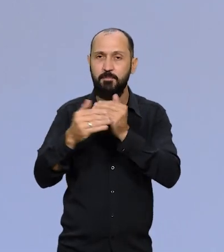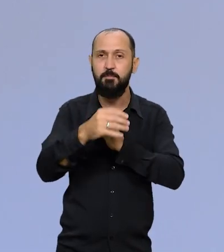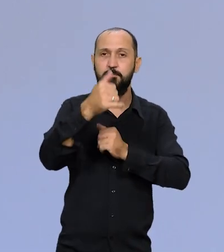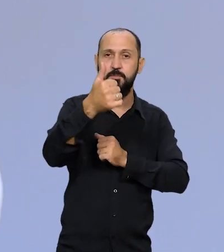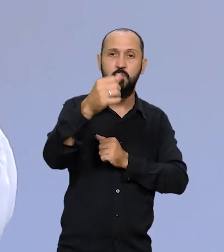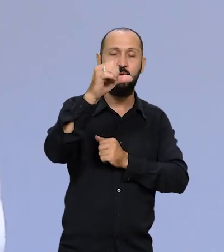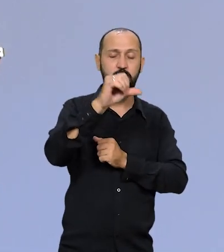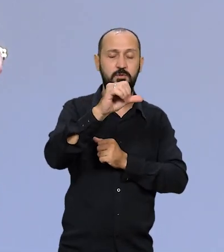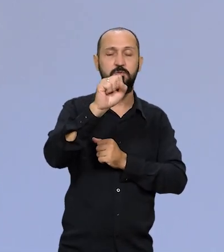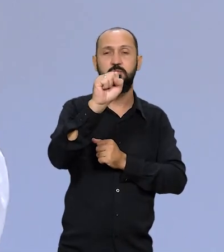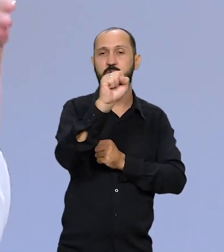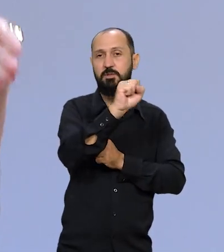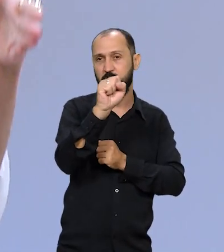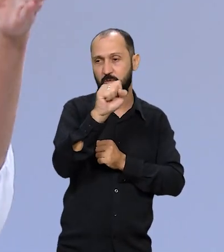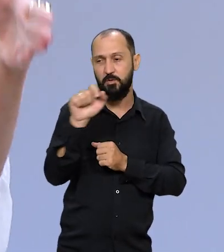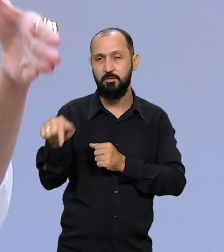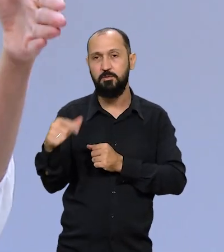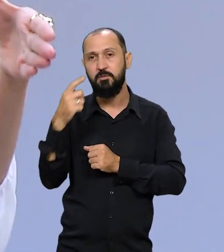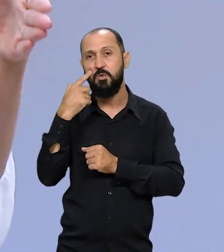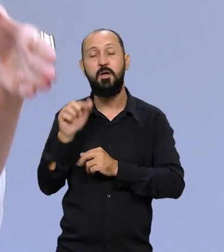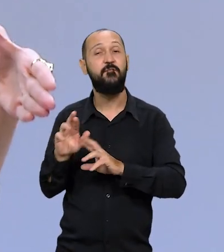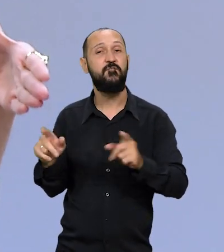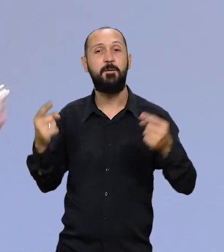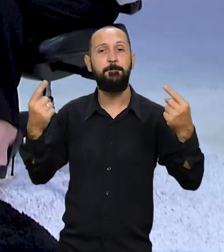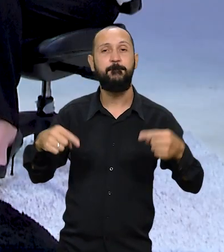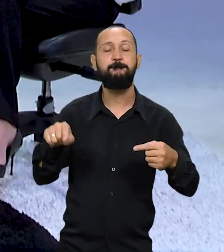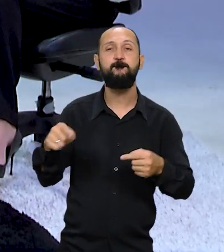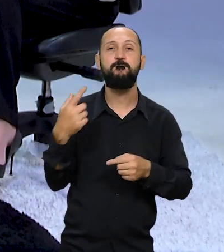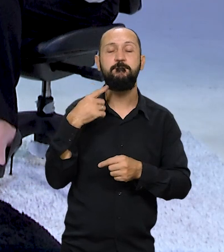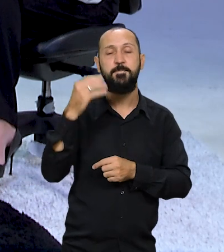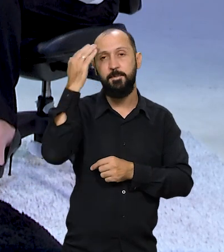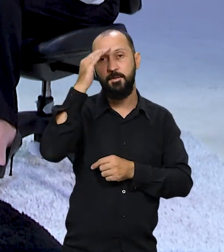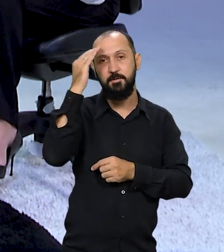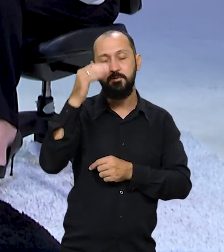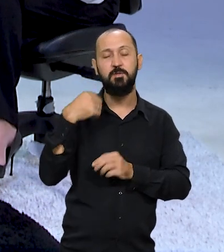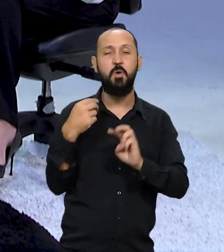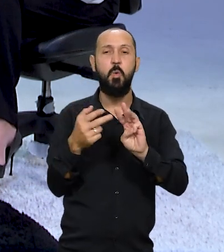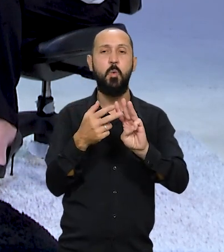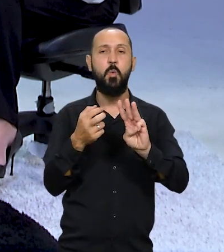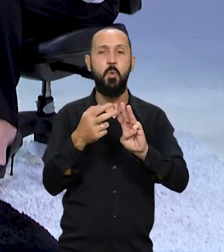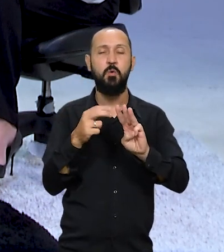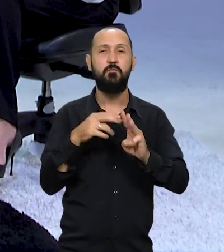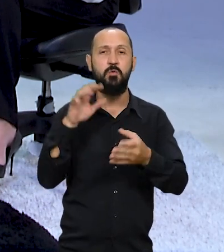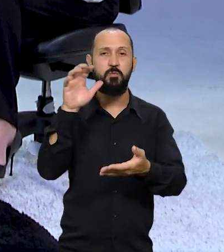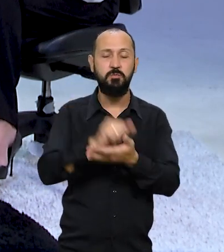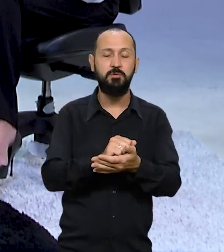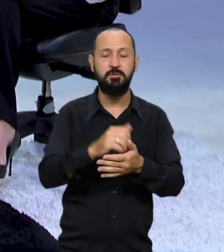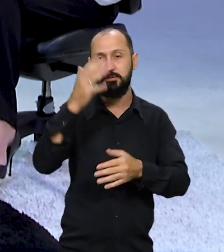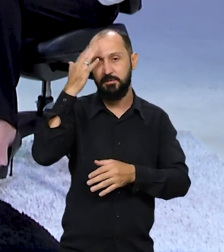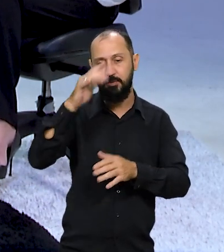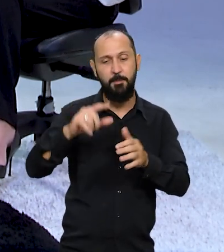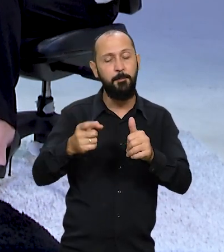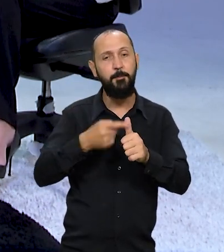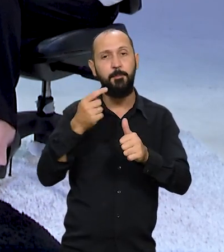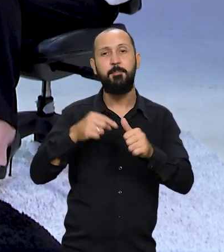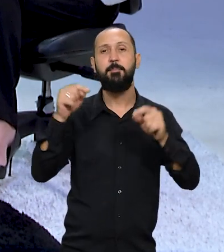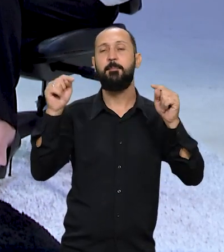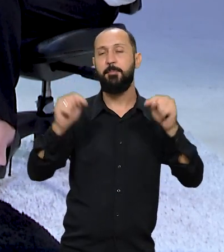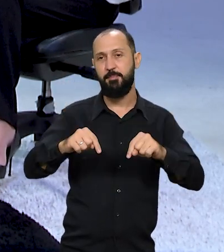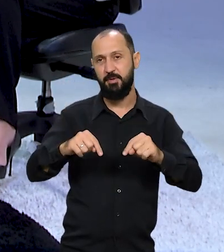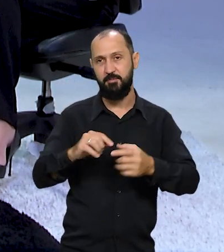que pelo aspecto formal, não tem a repercussão geral, não tem essa imposição, e por